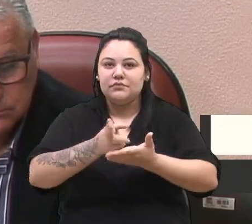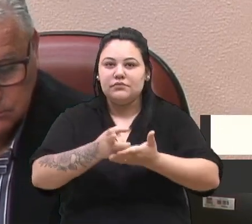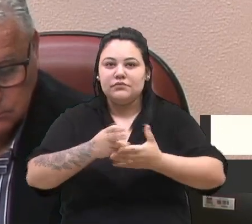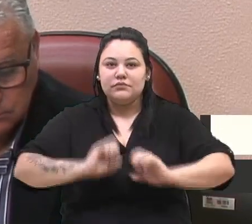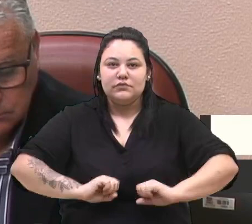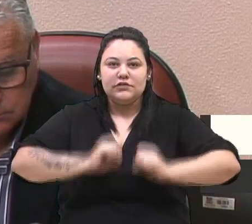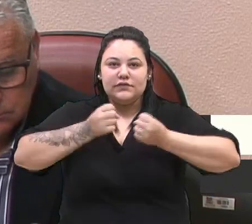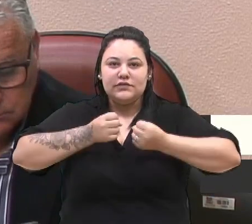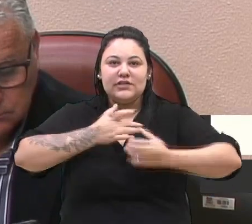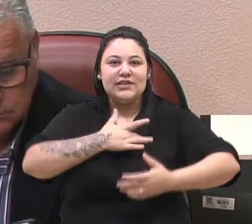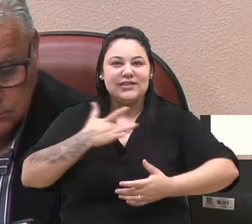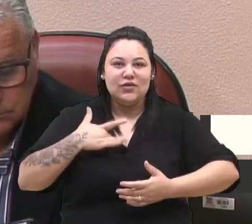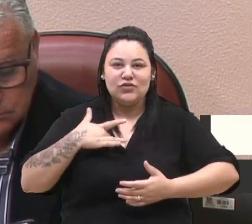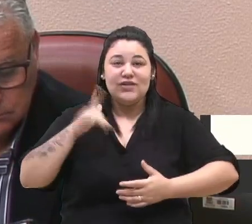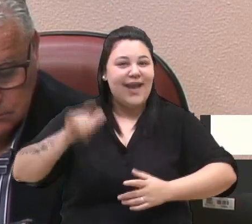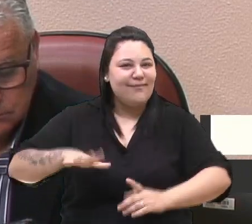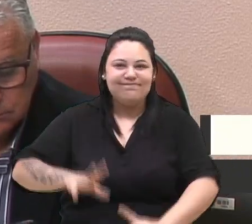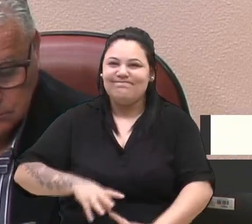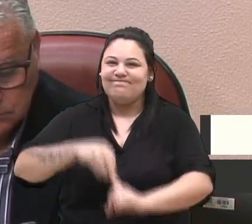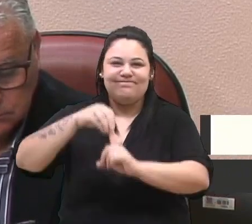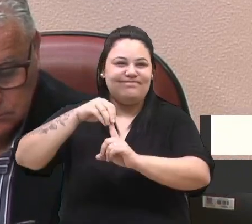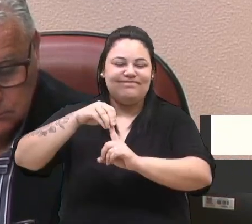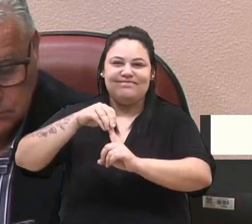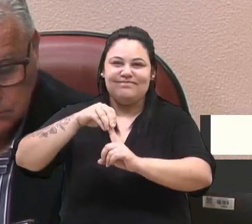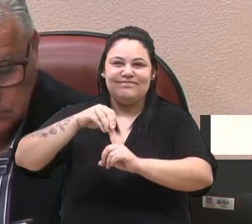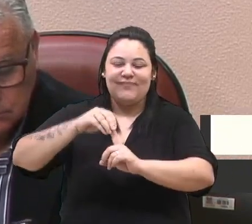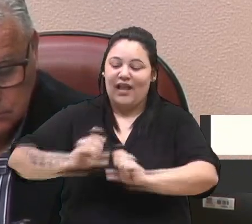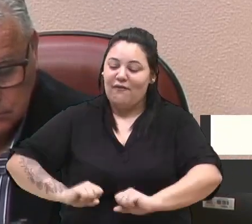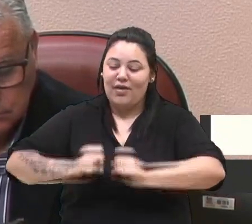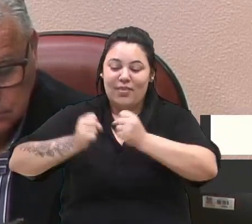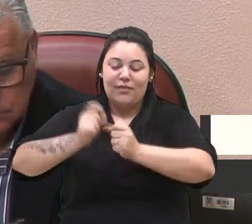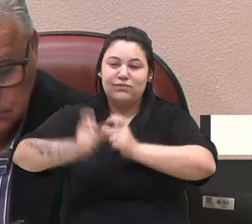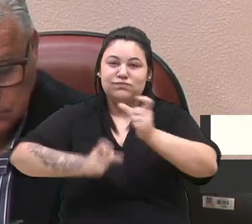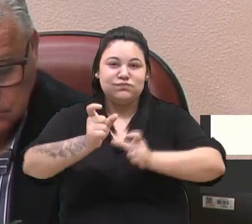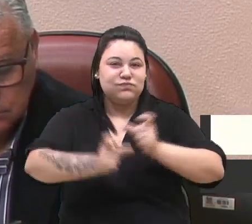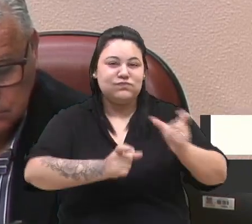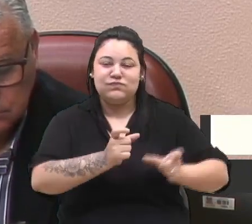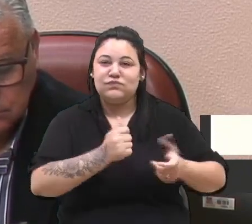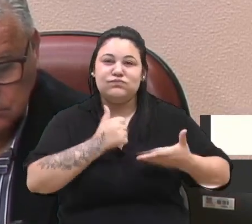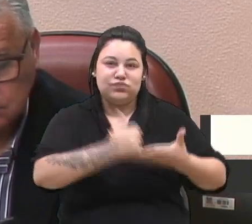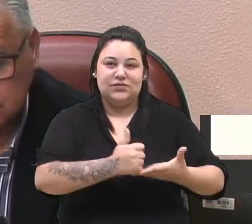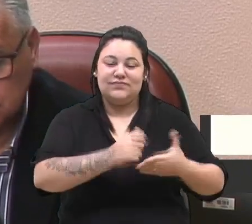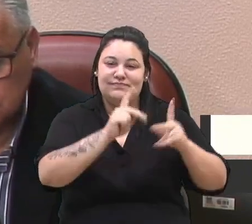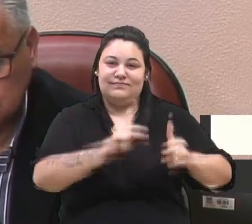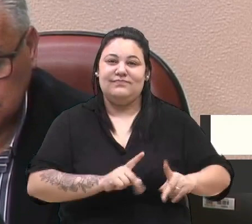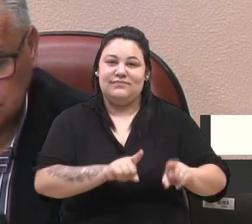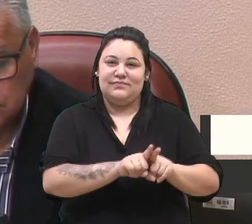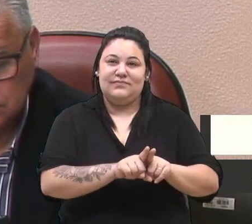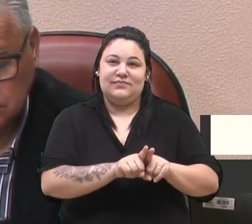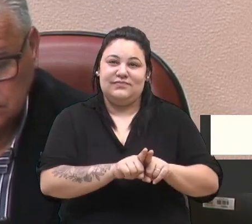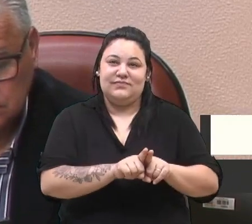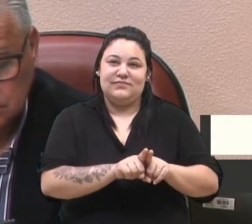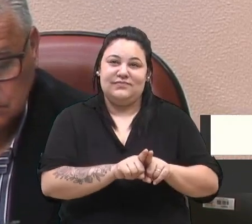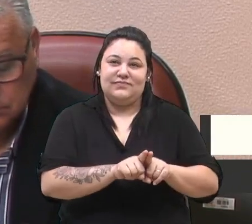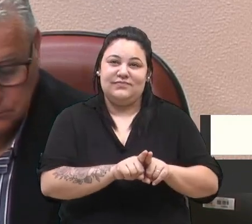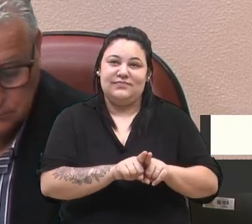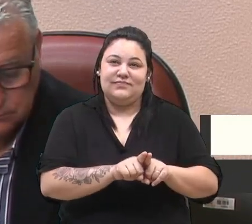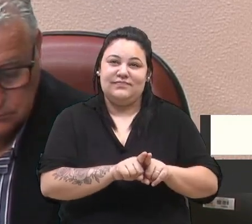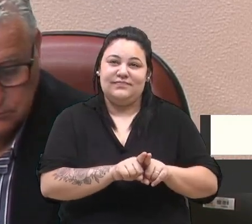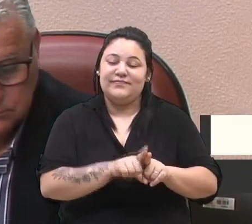defender a saúde, que é prioridade, defender as pessoas nesse quesito que é